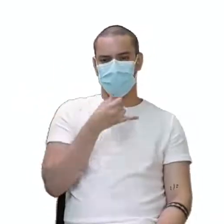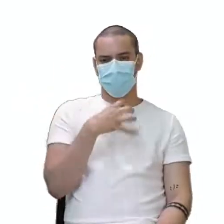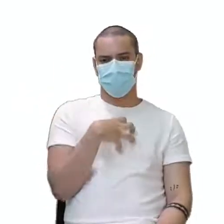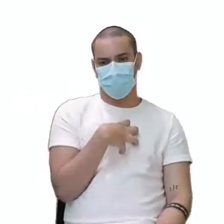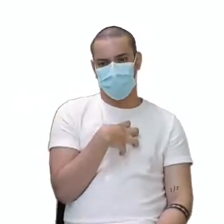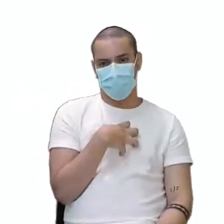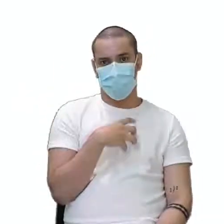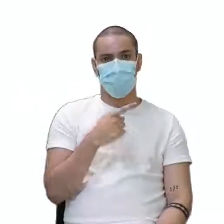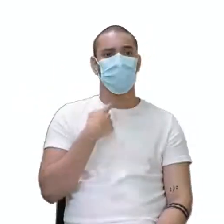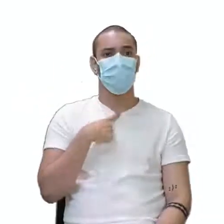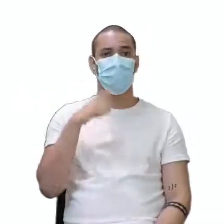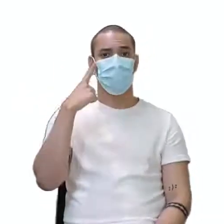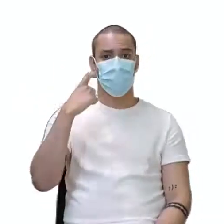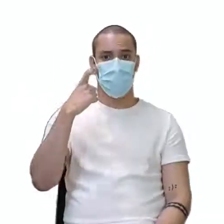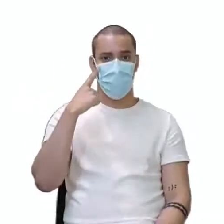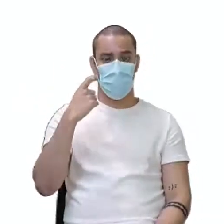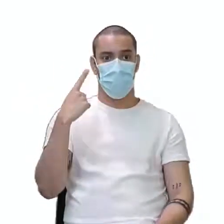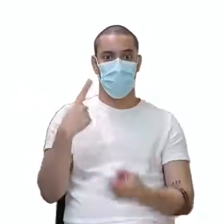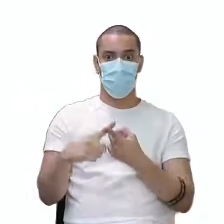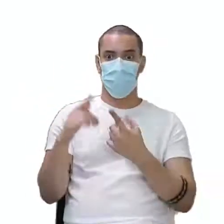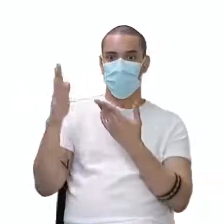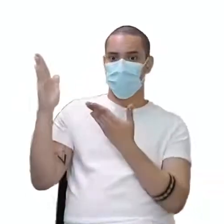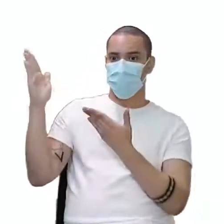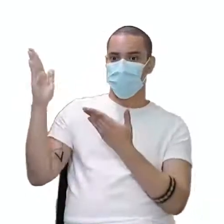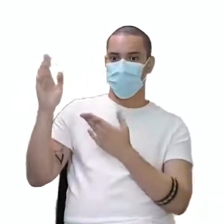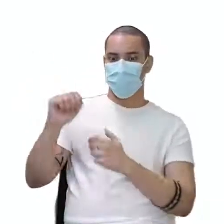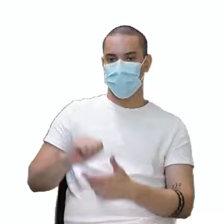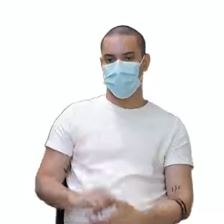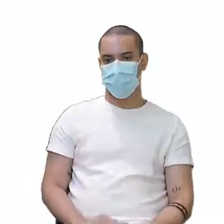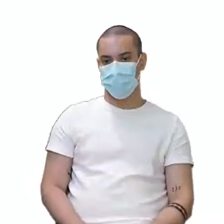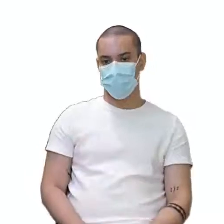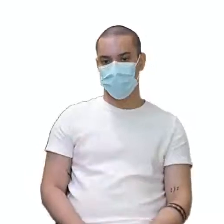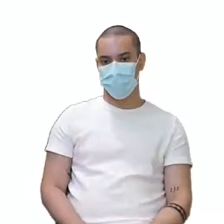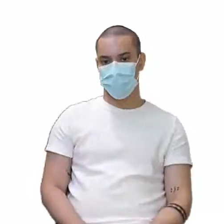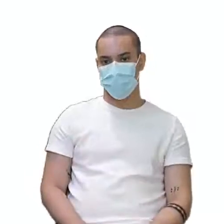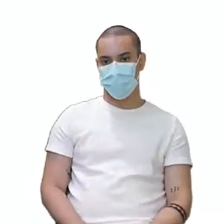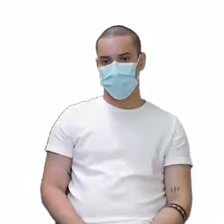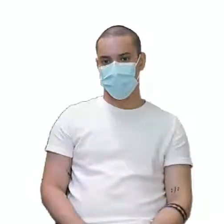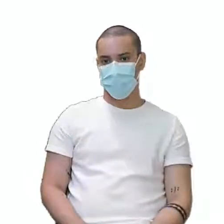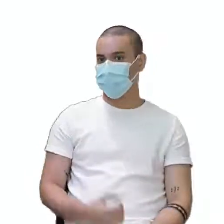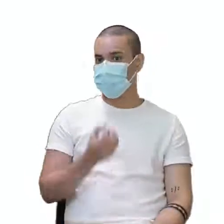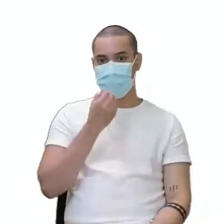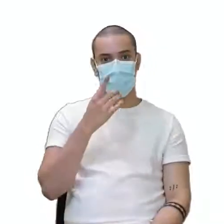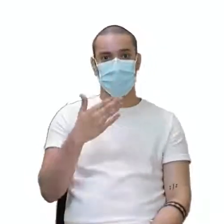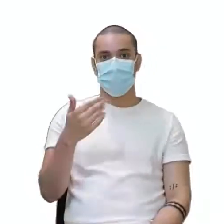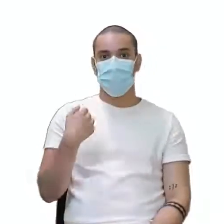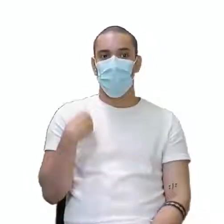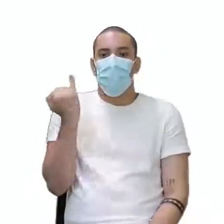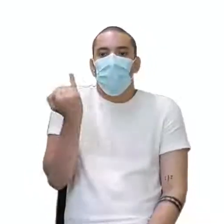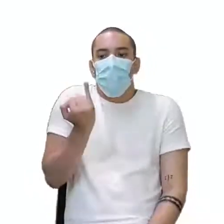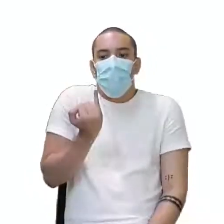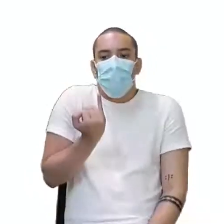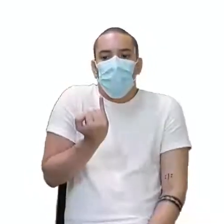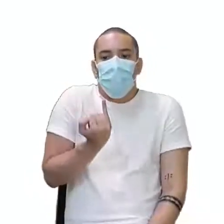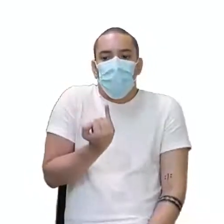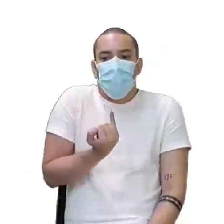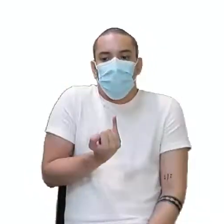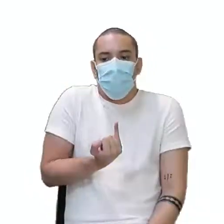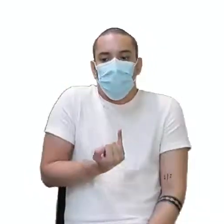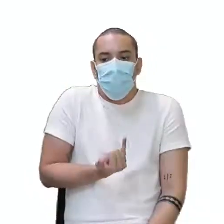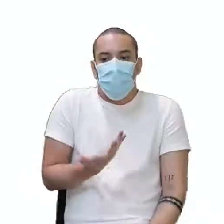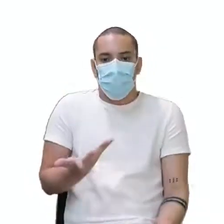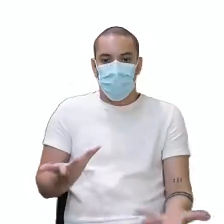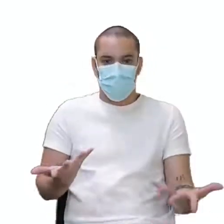imagem e me dá vontade de chorar. Por quê? Olha só o estado que ele está. Esse animal não está bem alimentado. Há